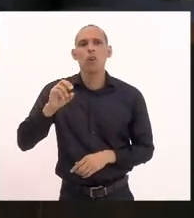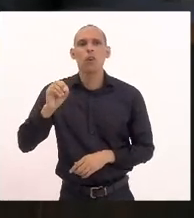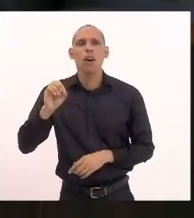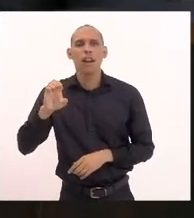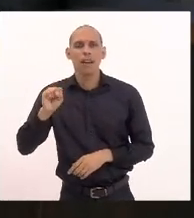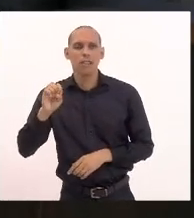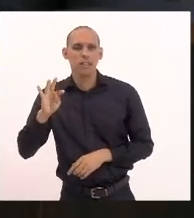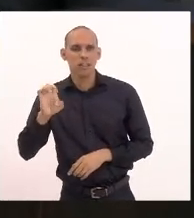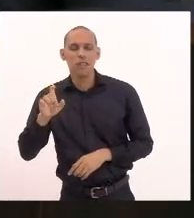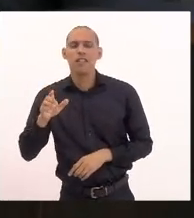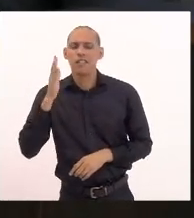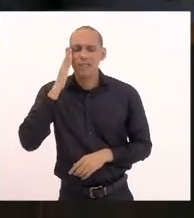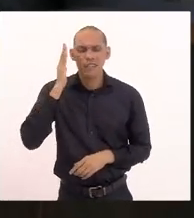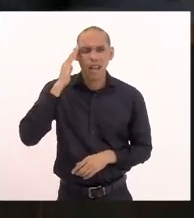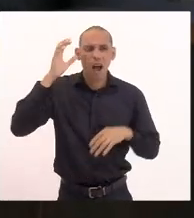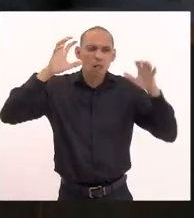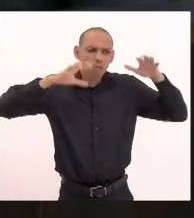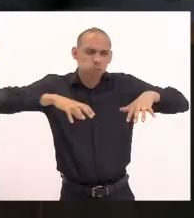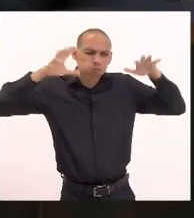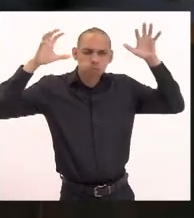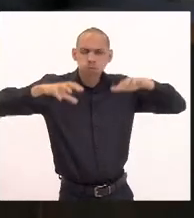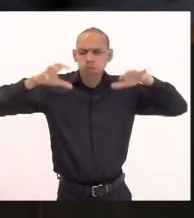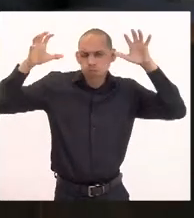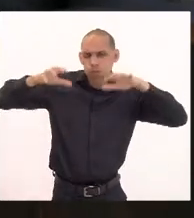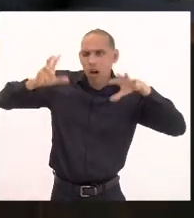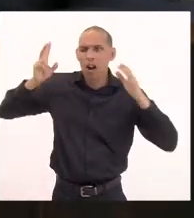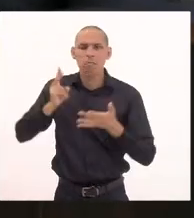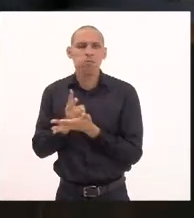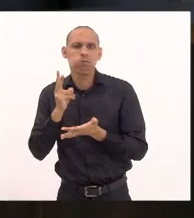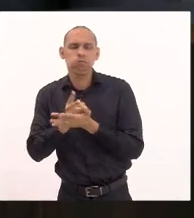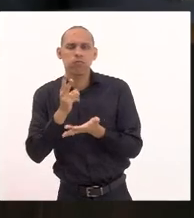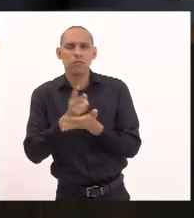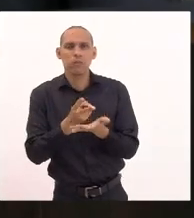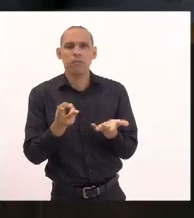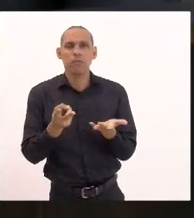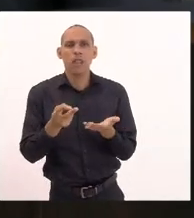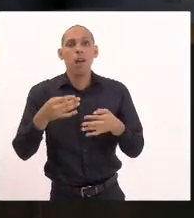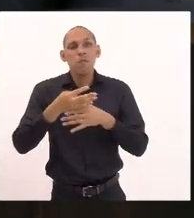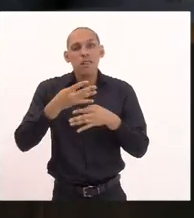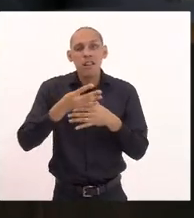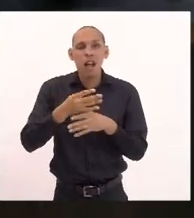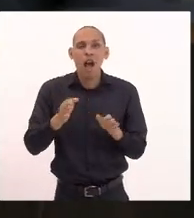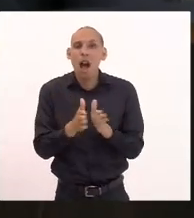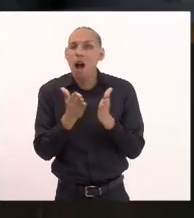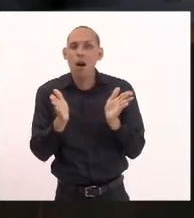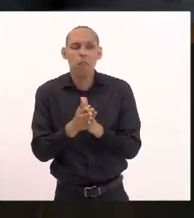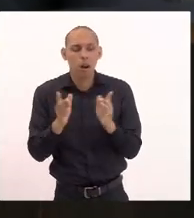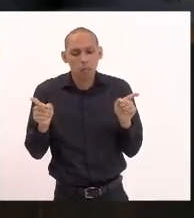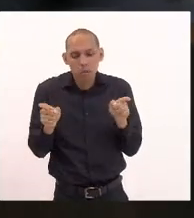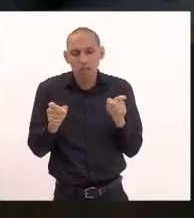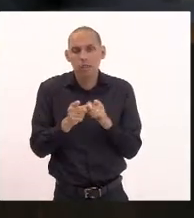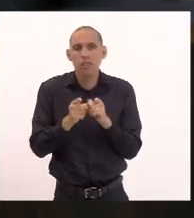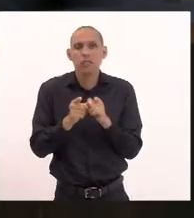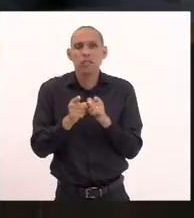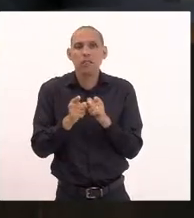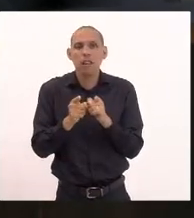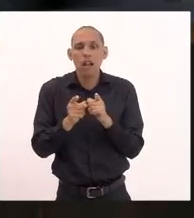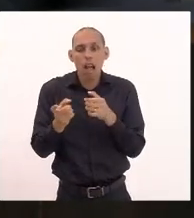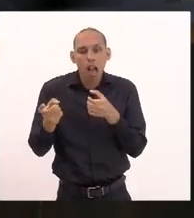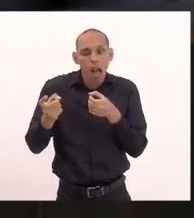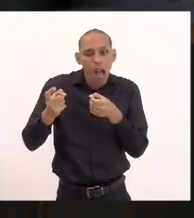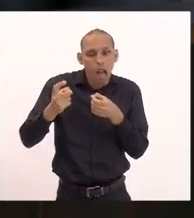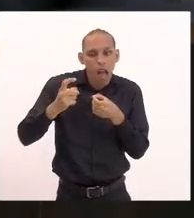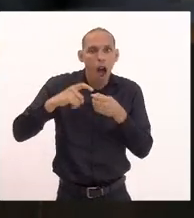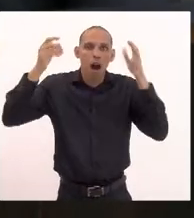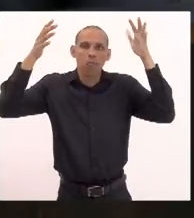d'água que vêm acabando com a economia. Quando o município, que é pobre e pequeno, começa a recuperar, vem outra e derruba